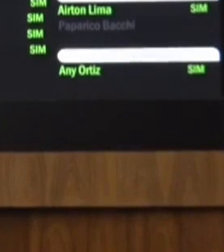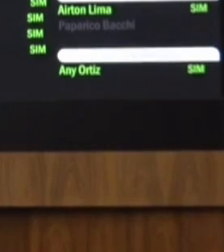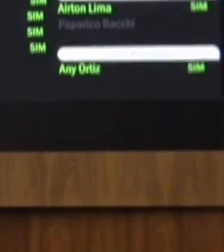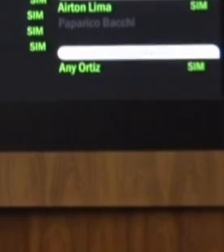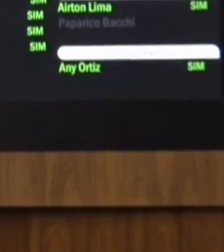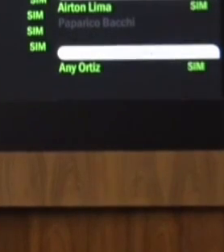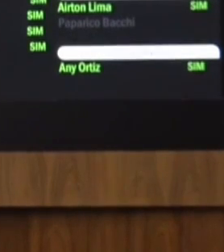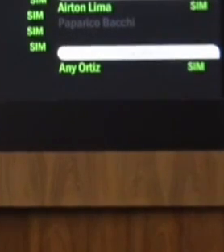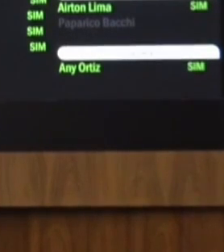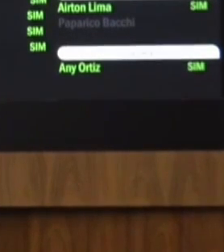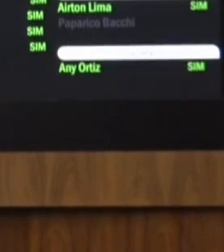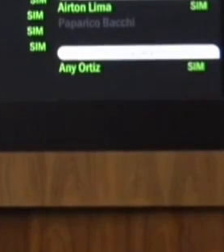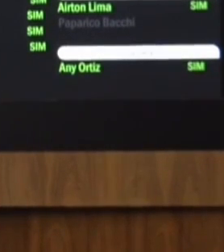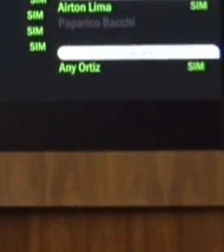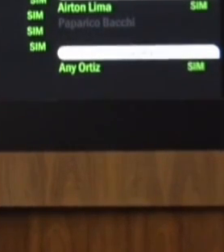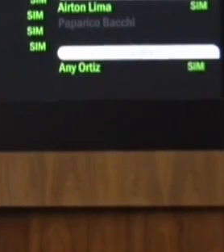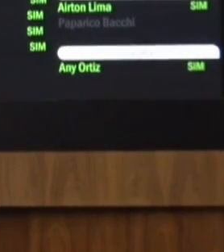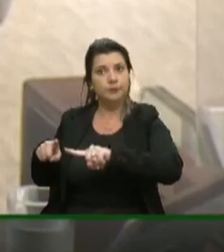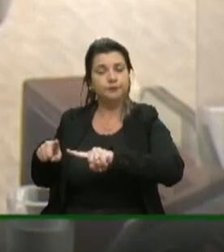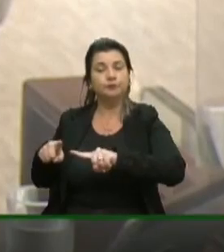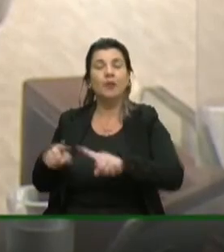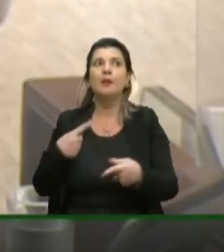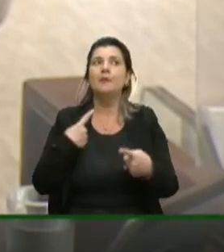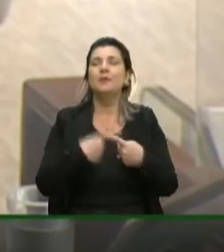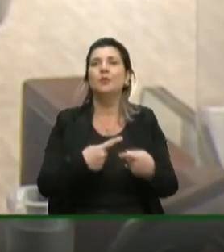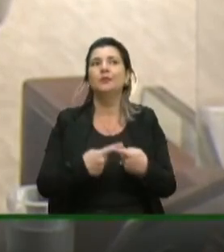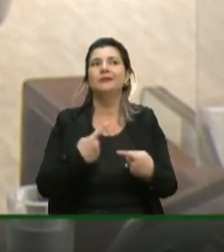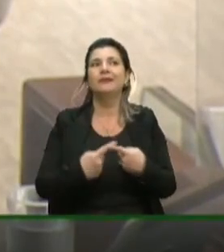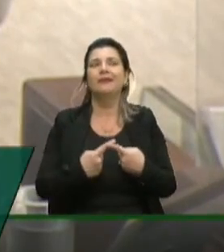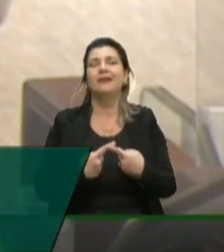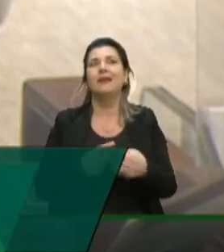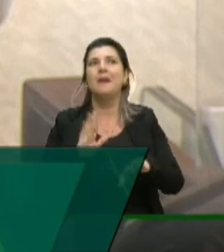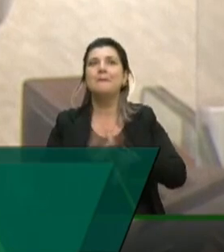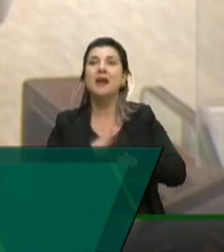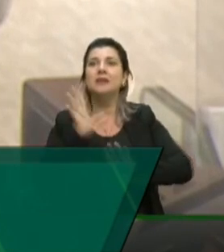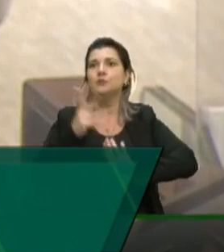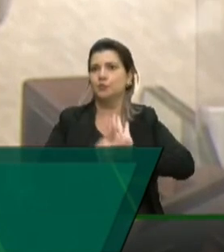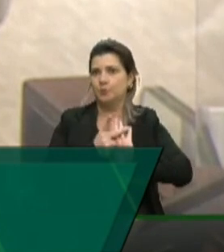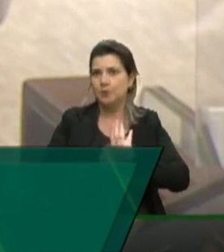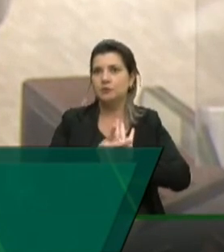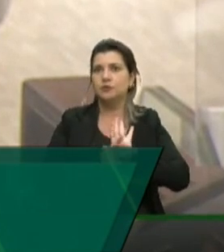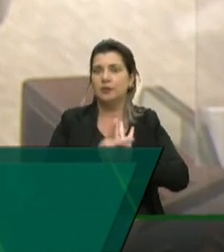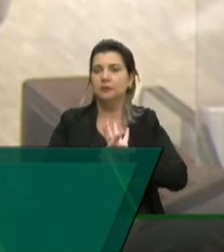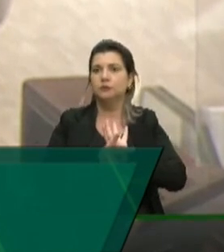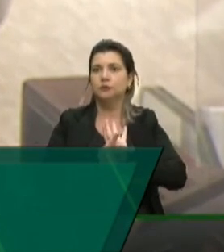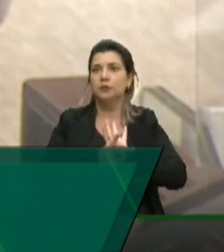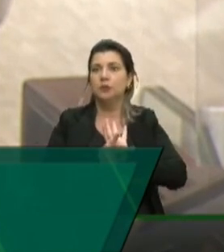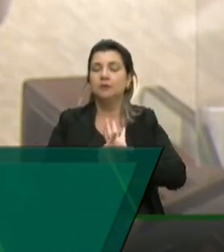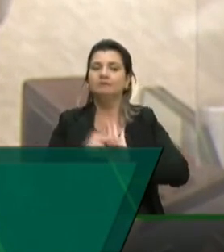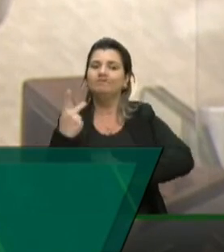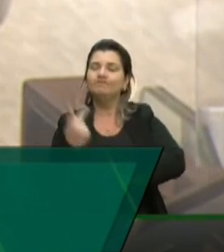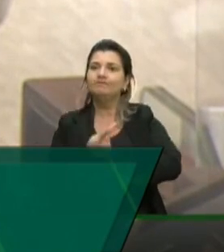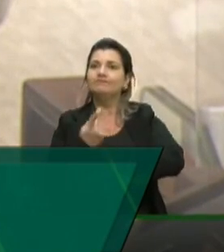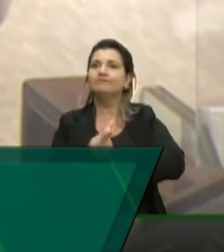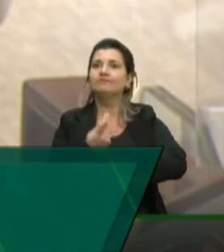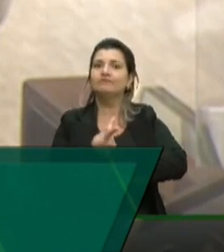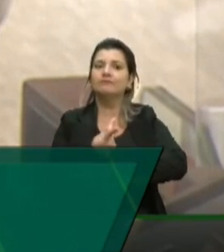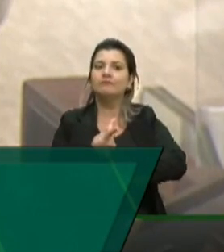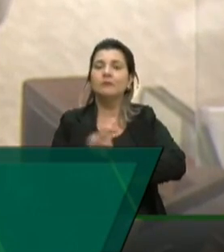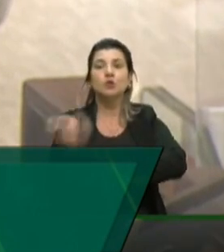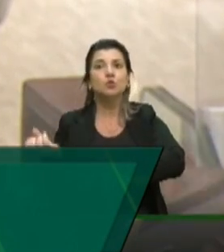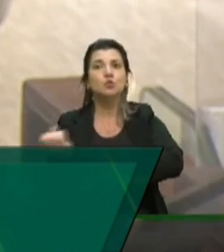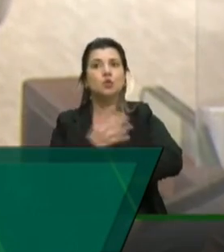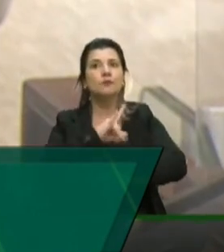mas recebeu o voto contrário do partido novo hidrata mais um projeto que busca trazer